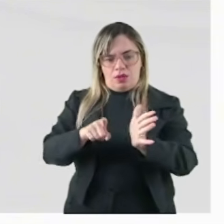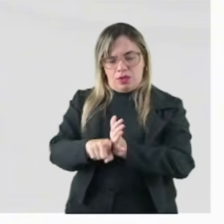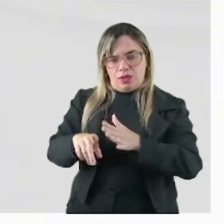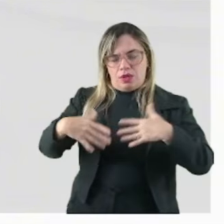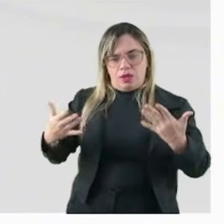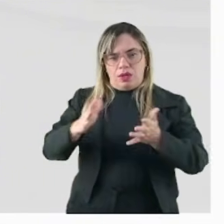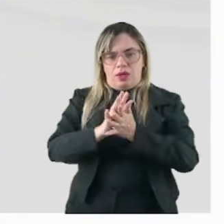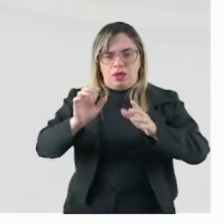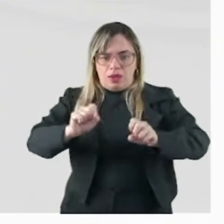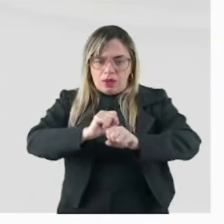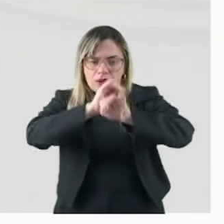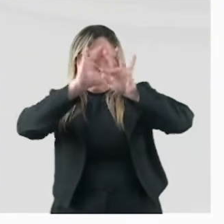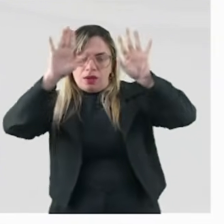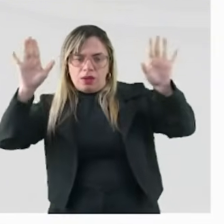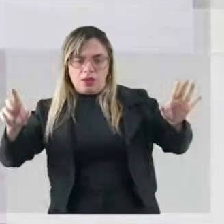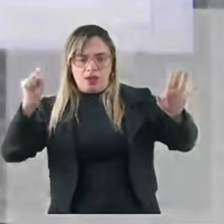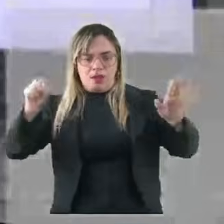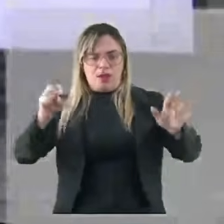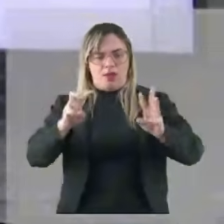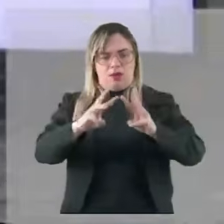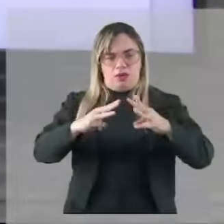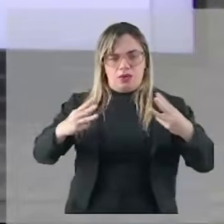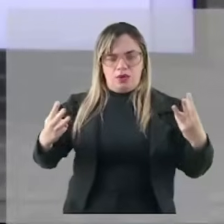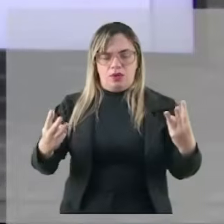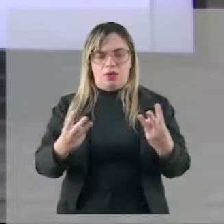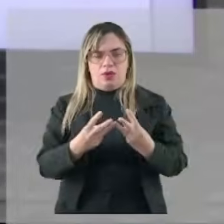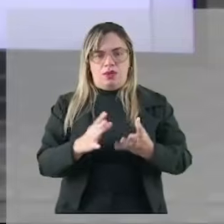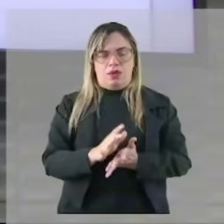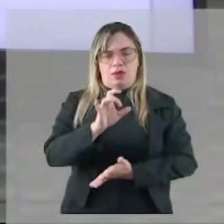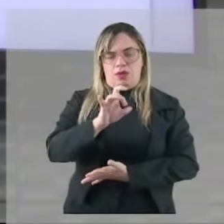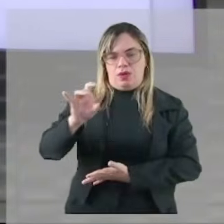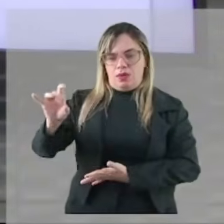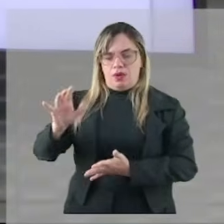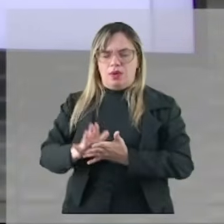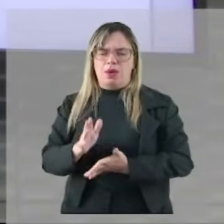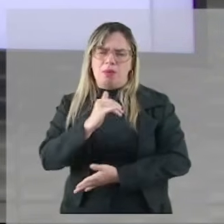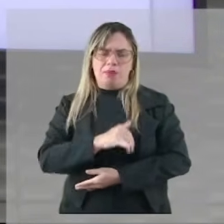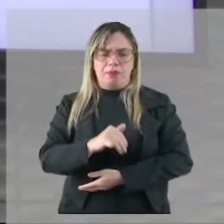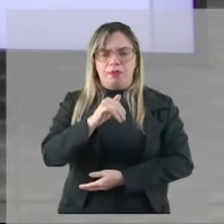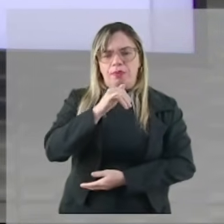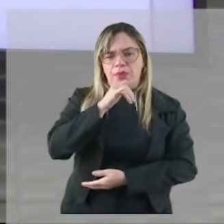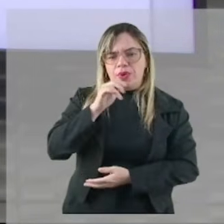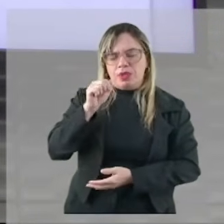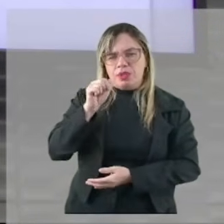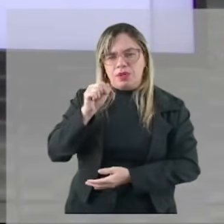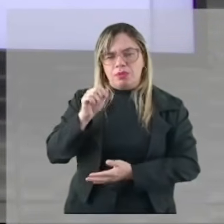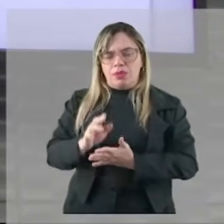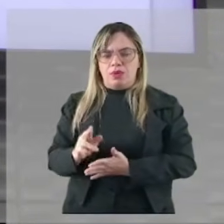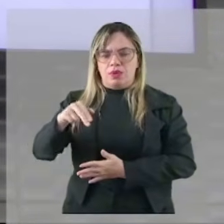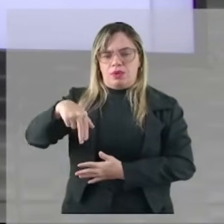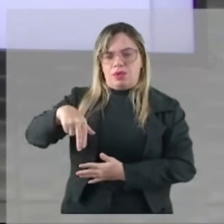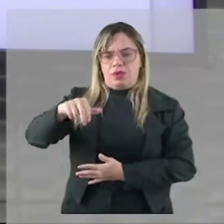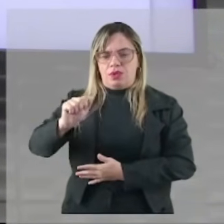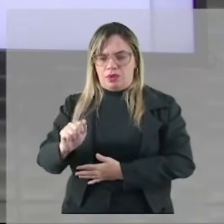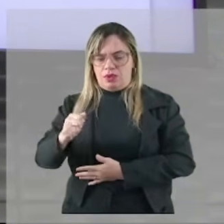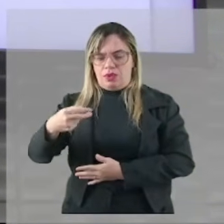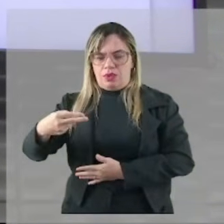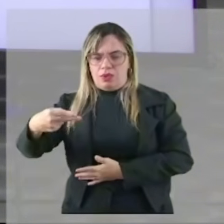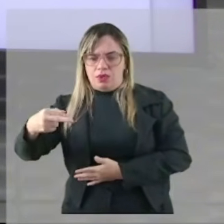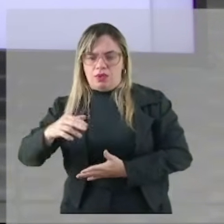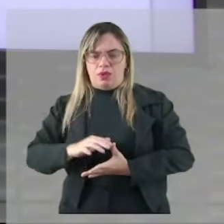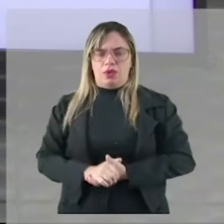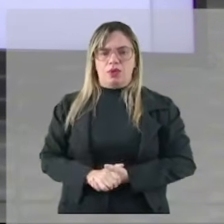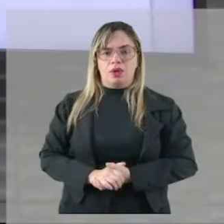lógico que a questão vai ter que fornecer a massa de cada um, ó. Por exemplo, o sódio, vamos colocar aqui a do sódio, aqui na nossa aula, aqui, o